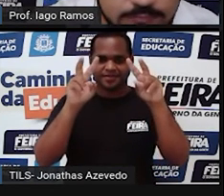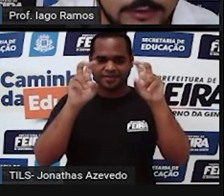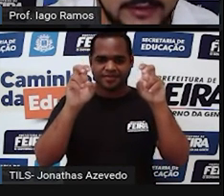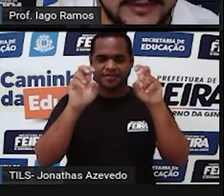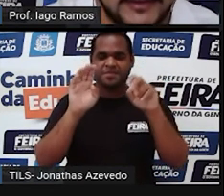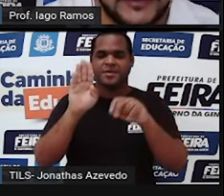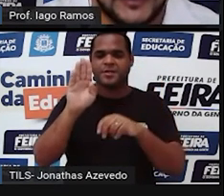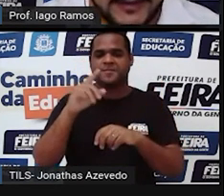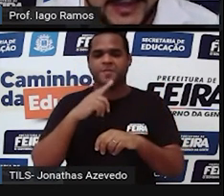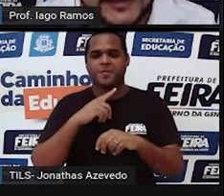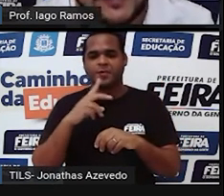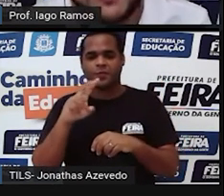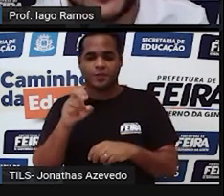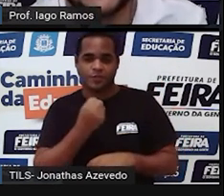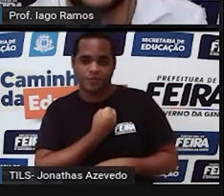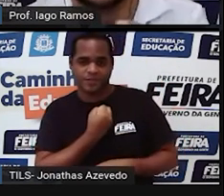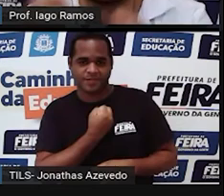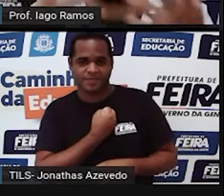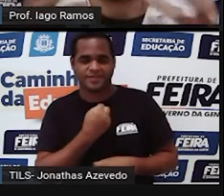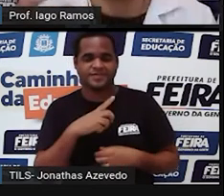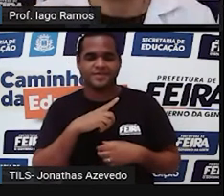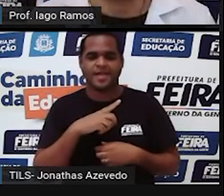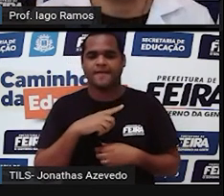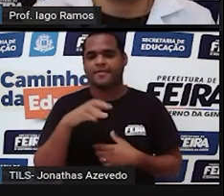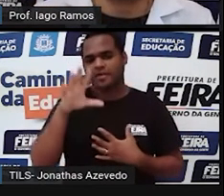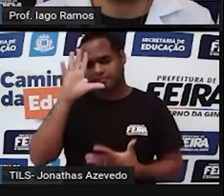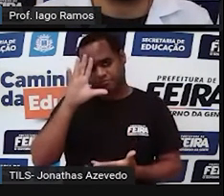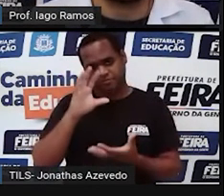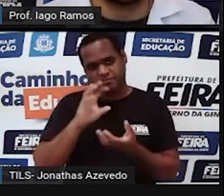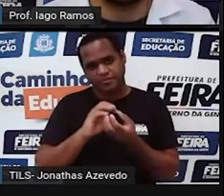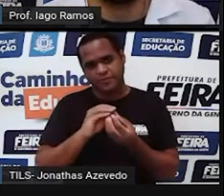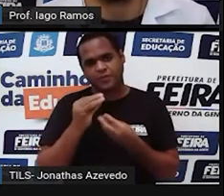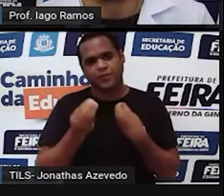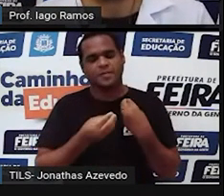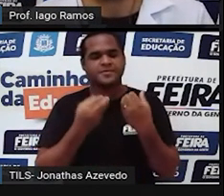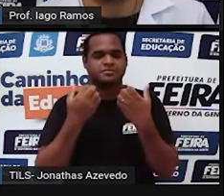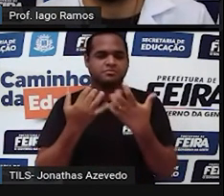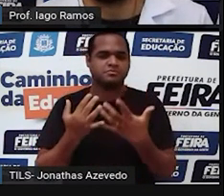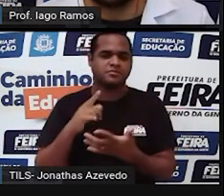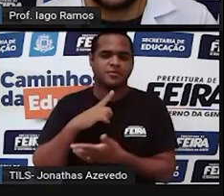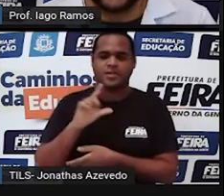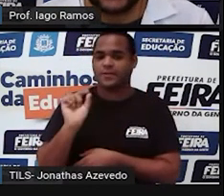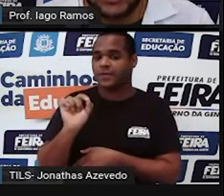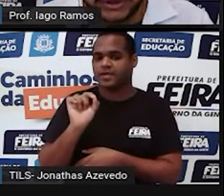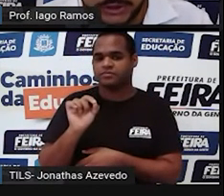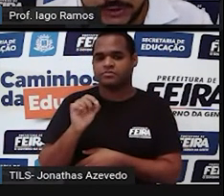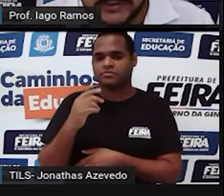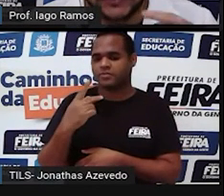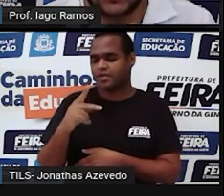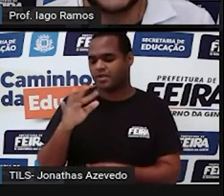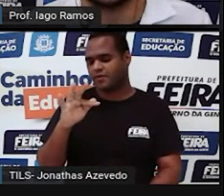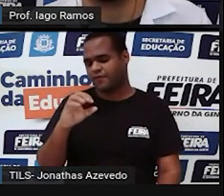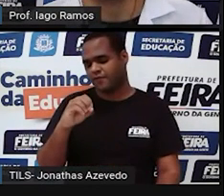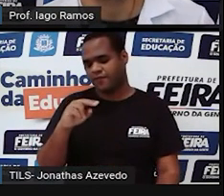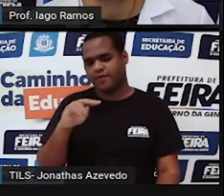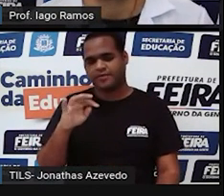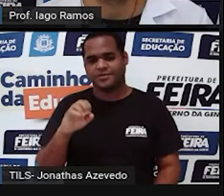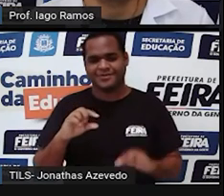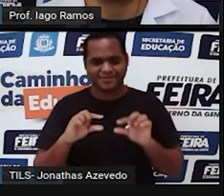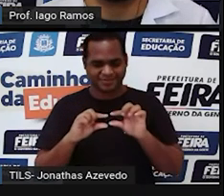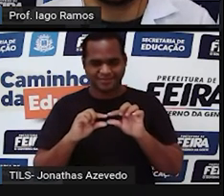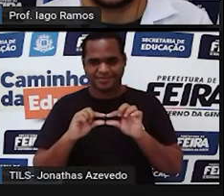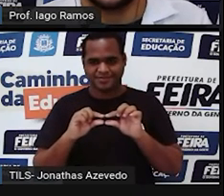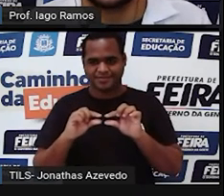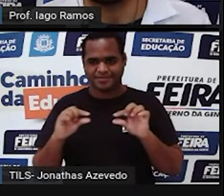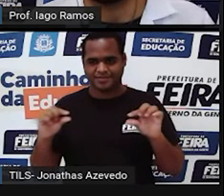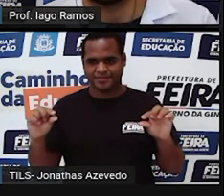números, né? Que essa é a parte aí onde a gente vai entender toda a situação. Tem uma fonte, isso acontece